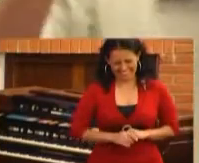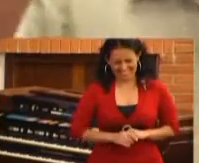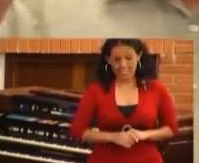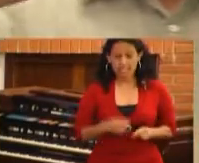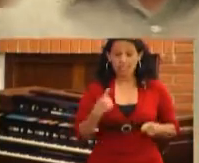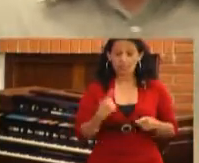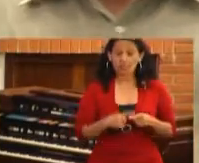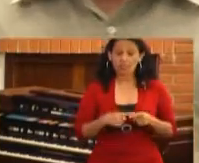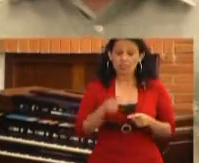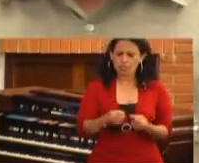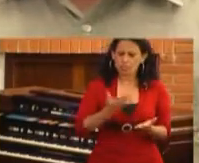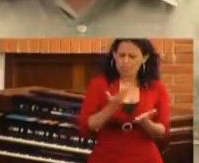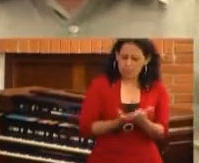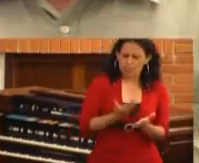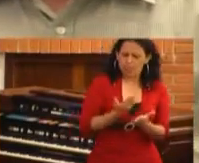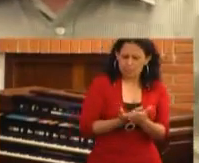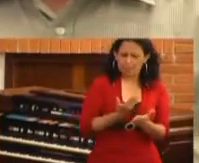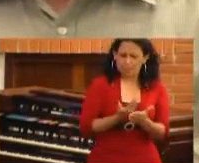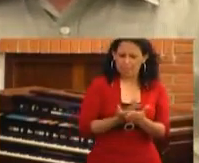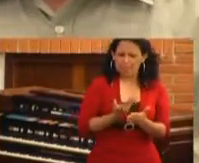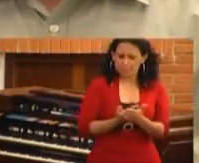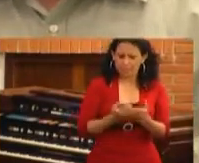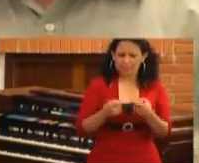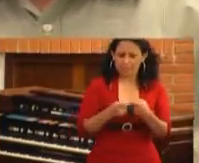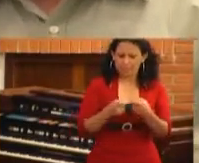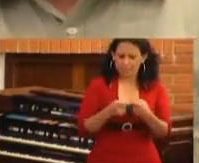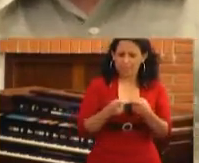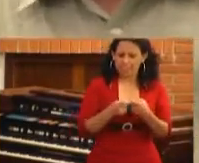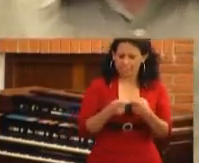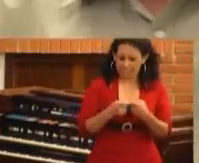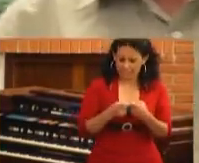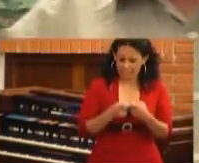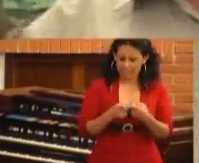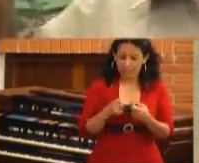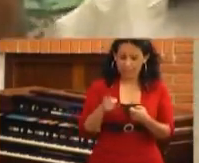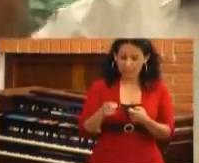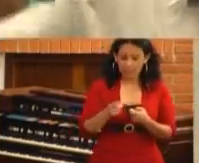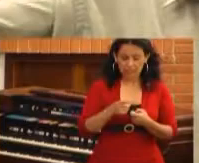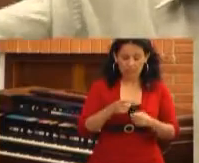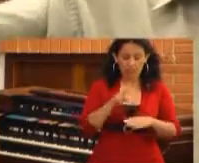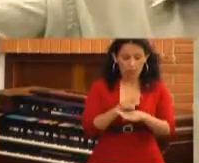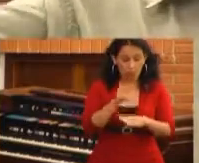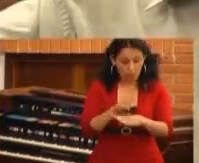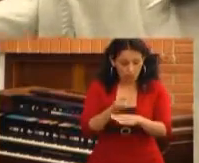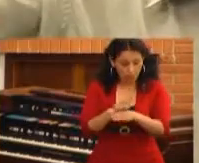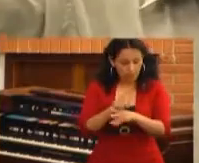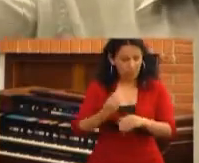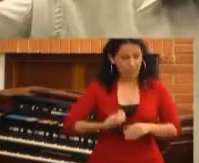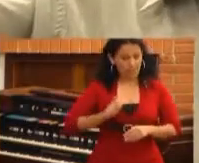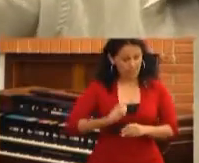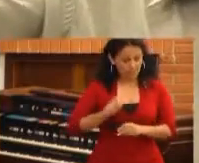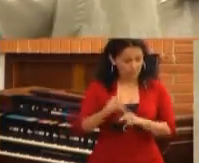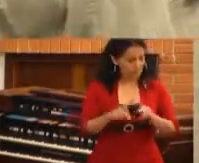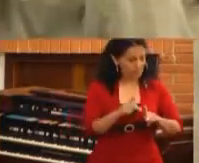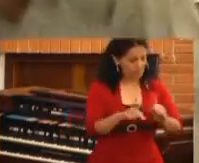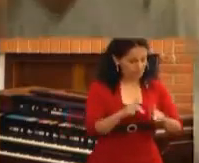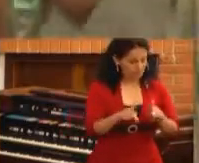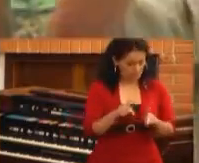Porque você está estudando medicina para tratar de vida, para cuidar de pessoas que